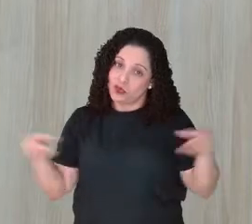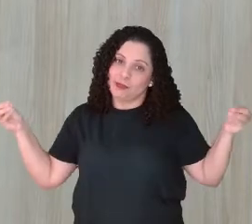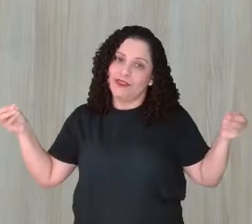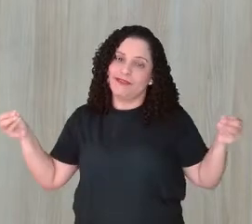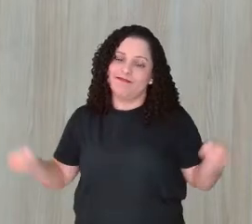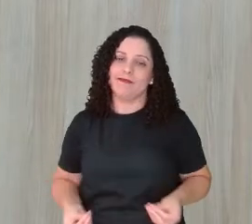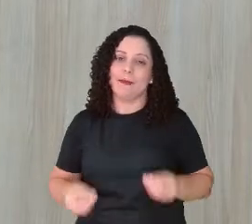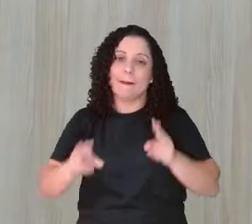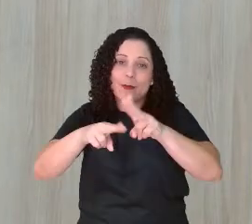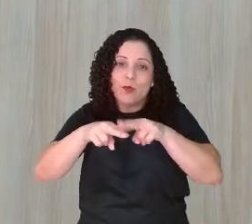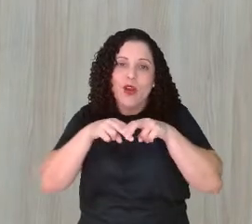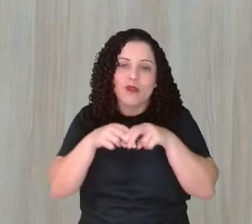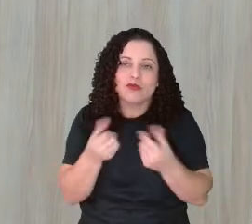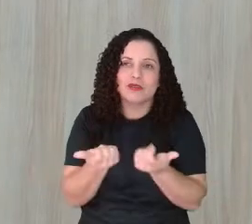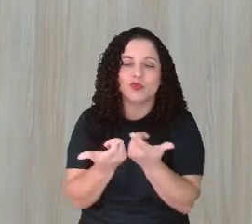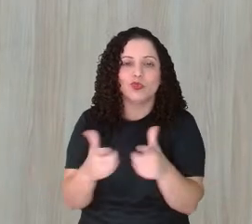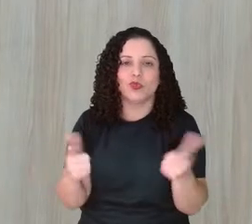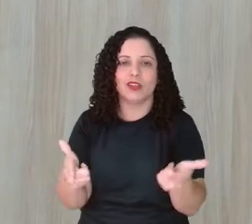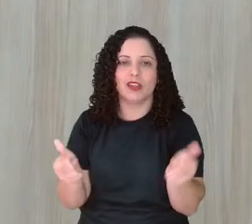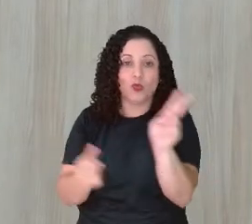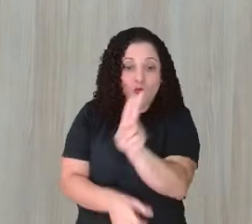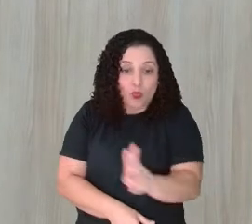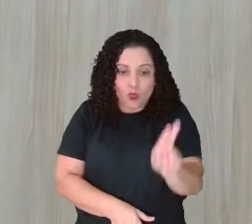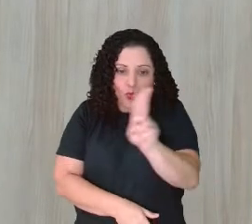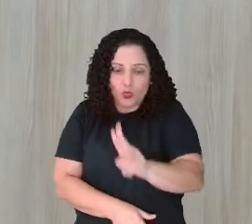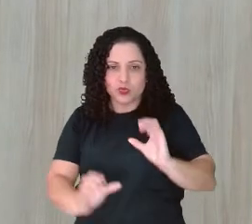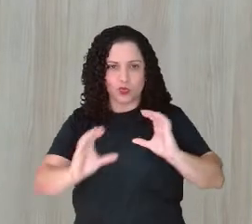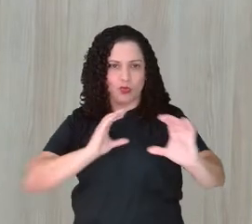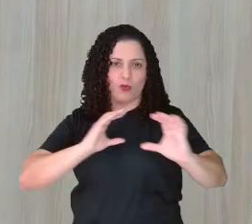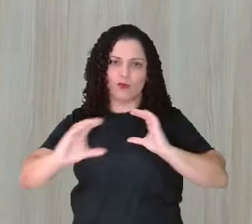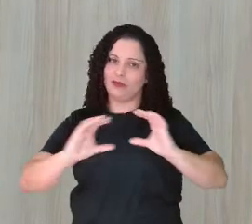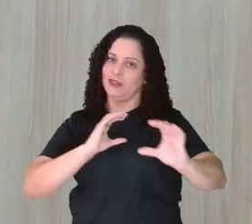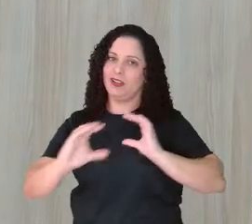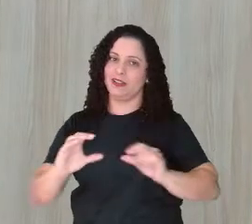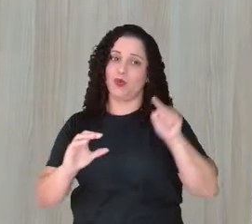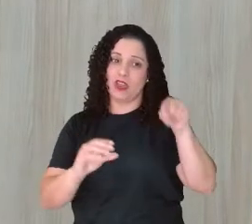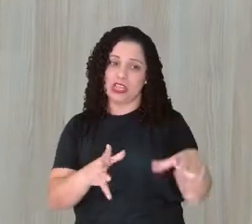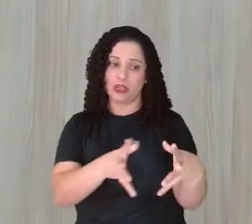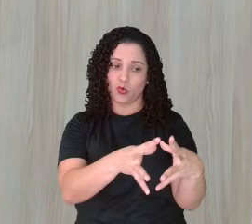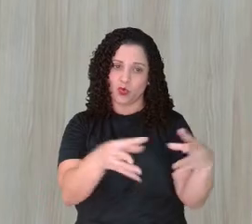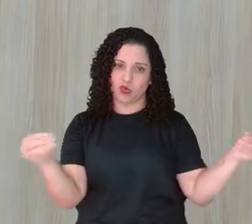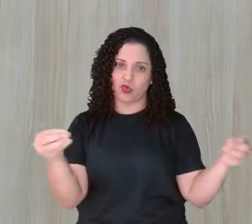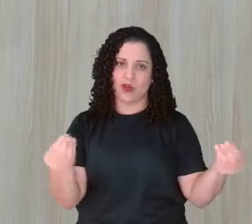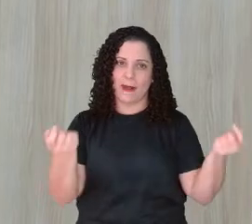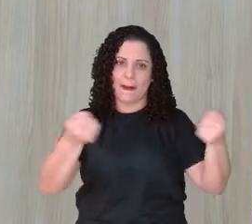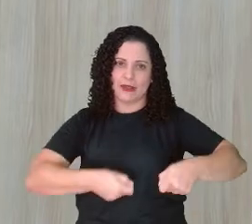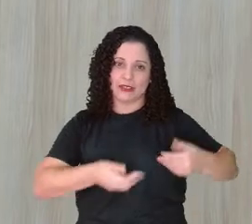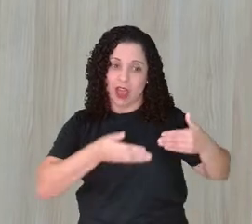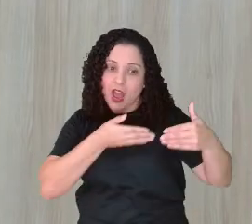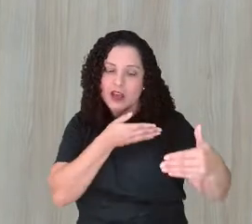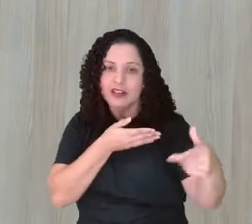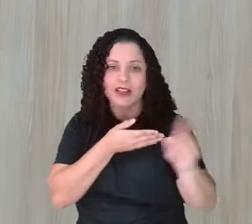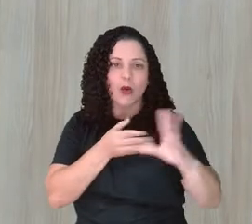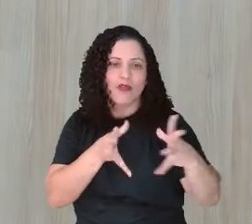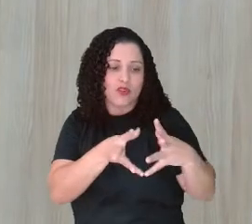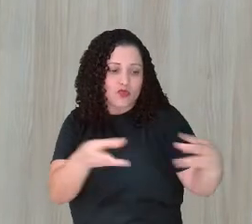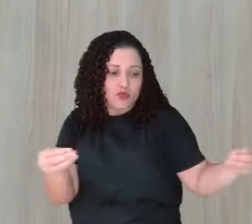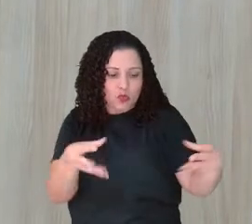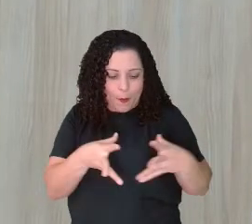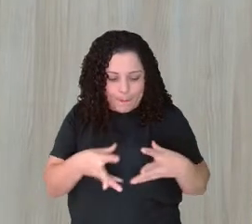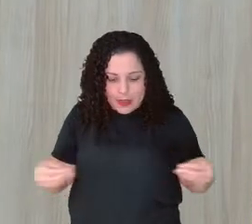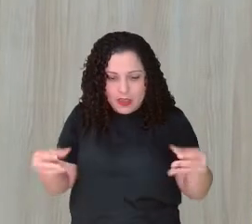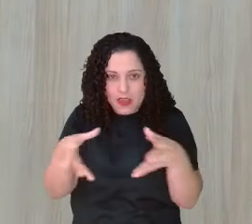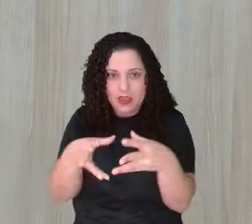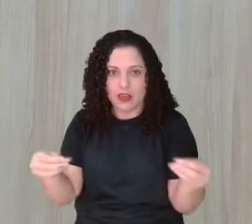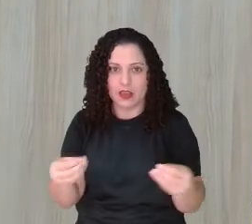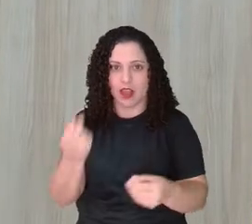quê? Porque se não existe a necessidade de comunicação, esse gênero não precisa também, ele vai sumindo na nossa